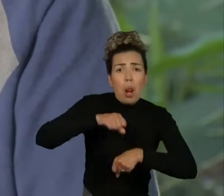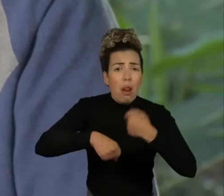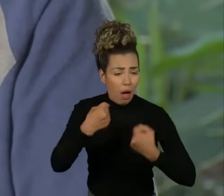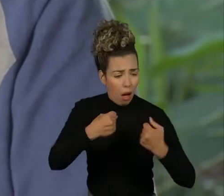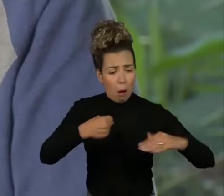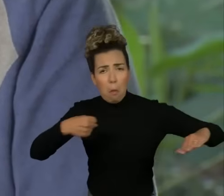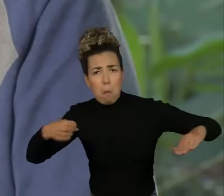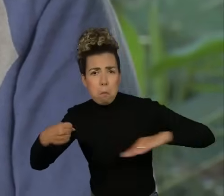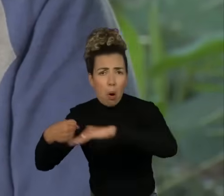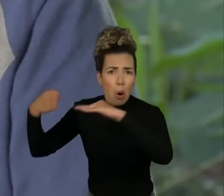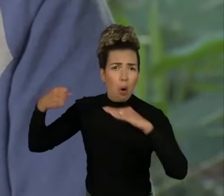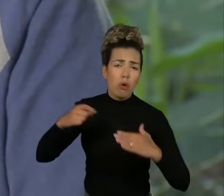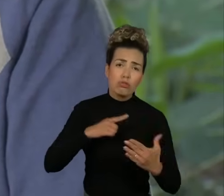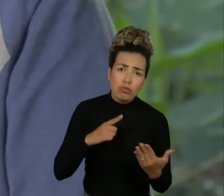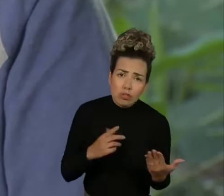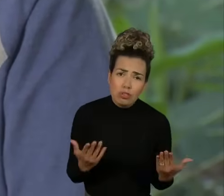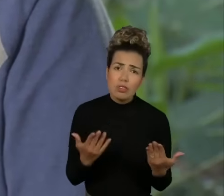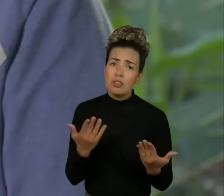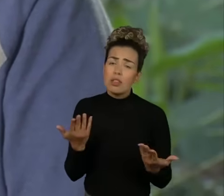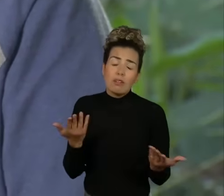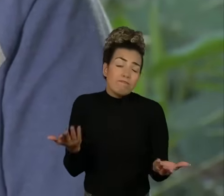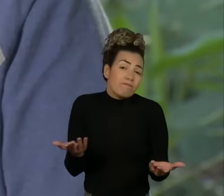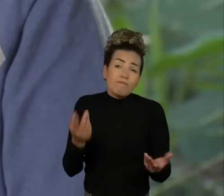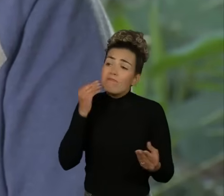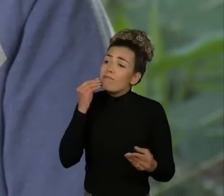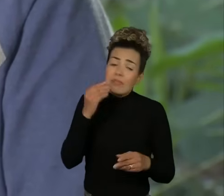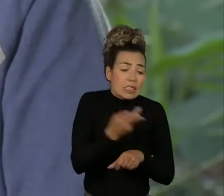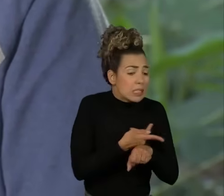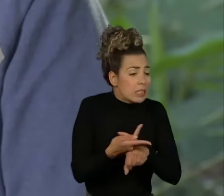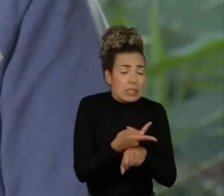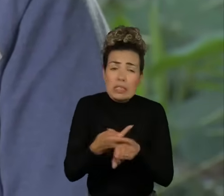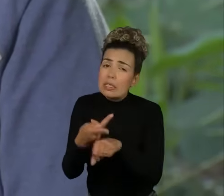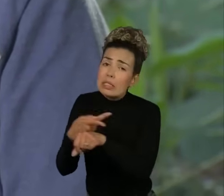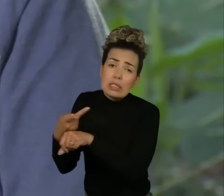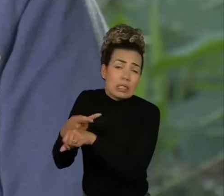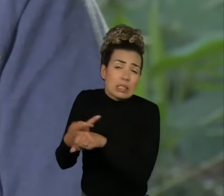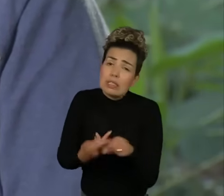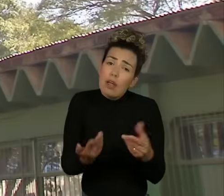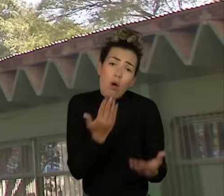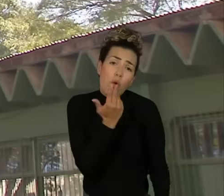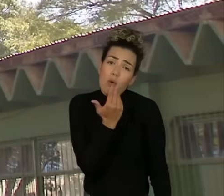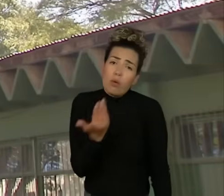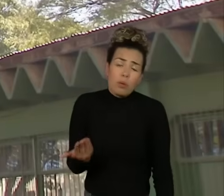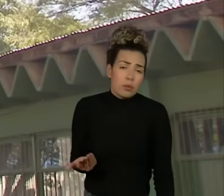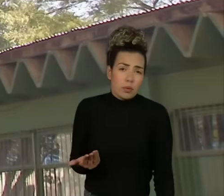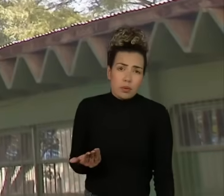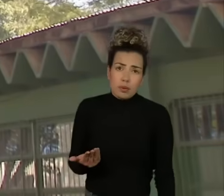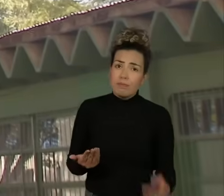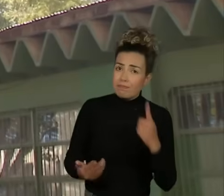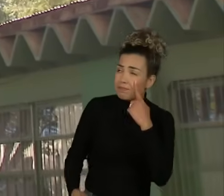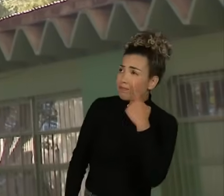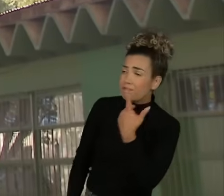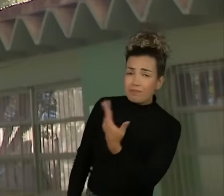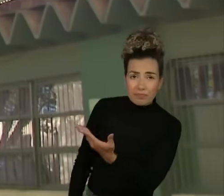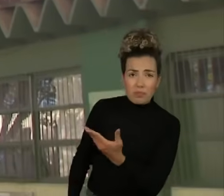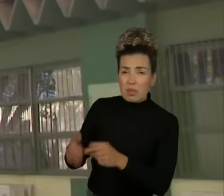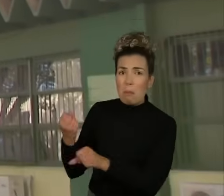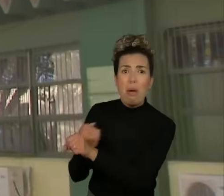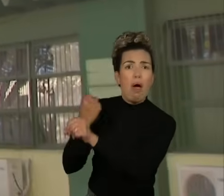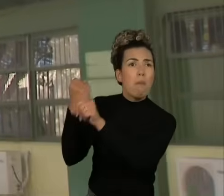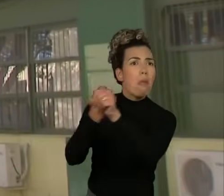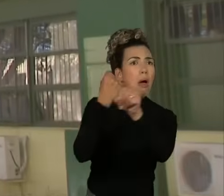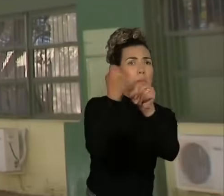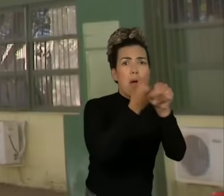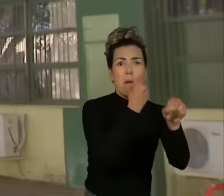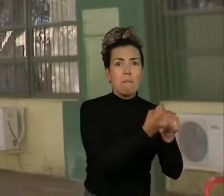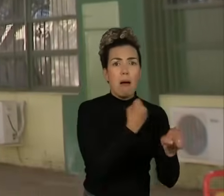pets, enfim, o que eles conseguirem encontrar para se alimentar. Construções que se expandem por